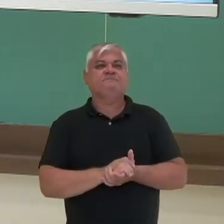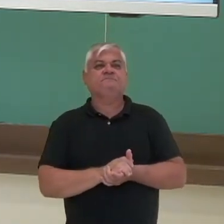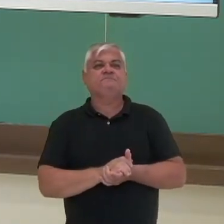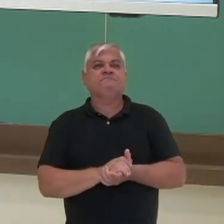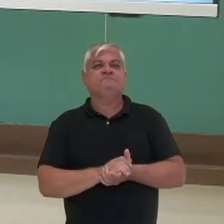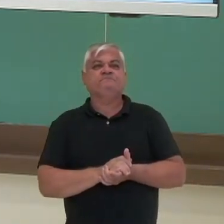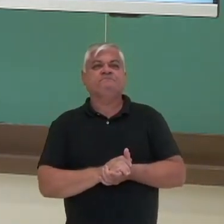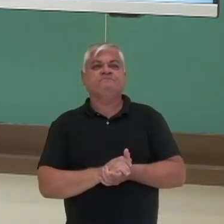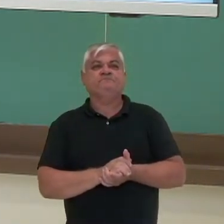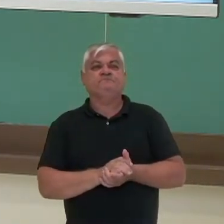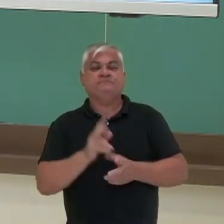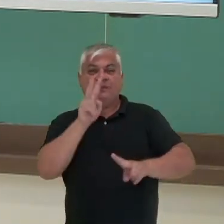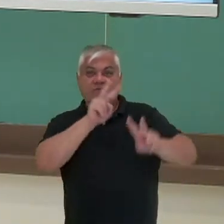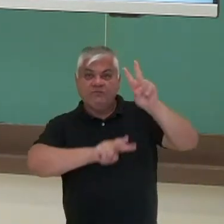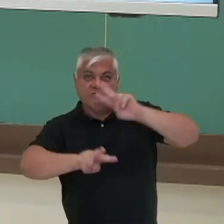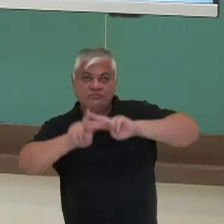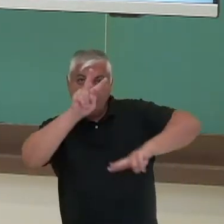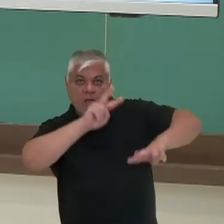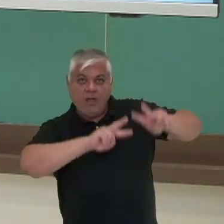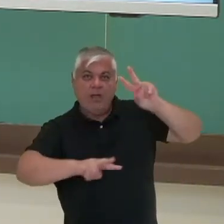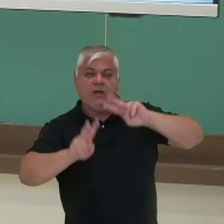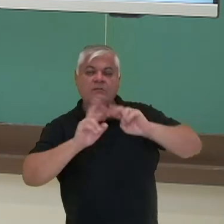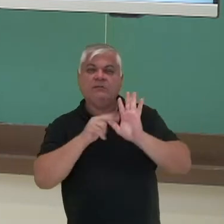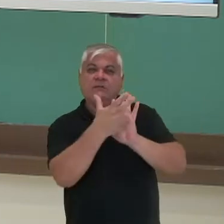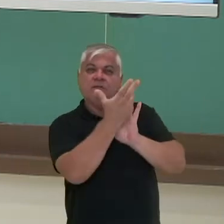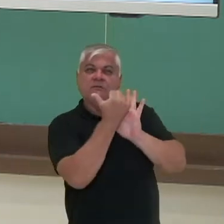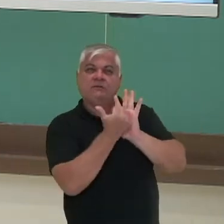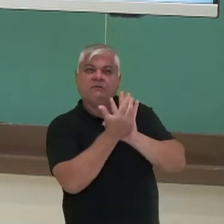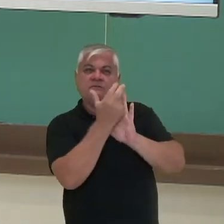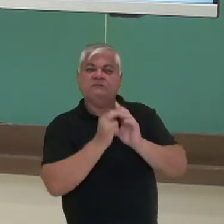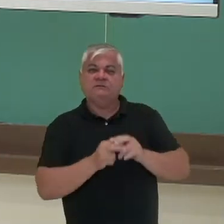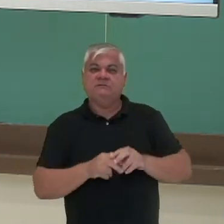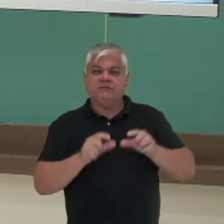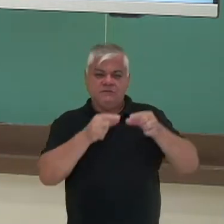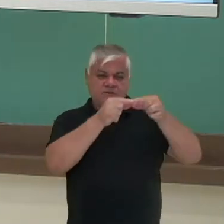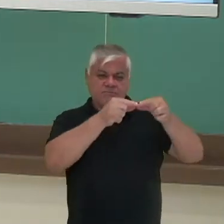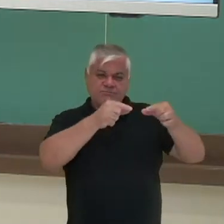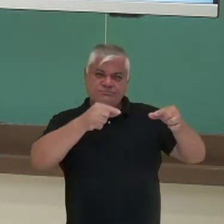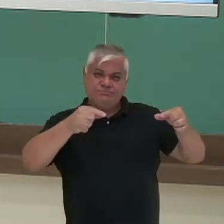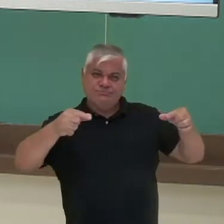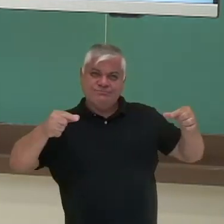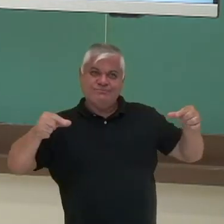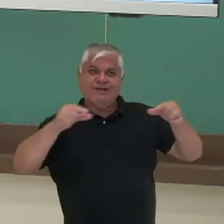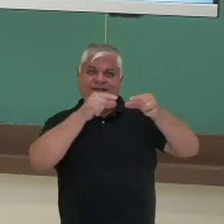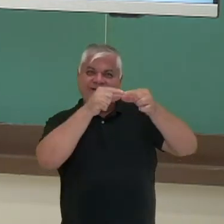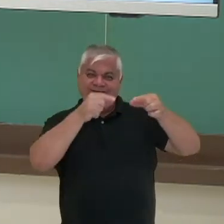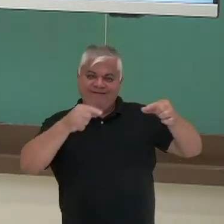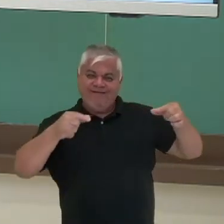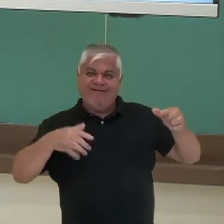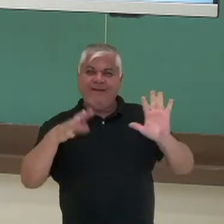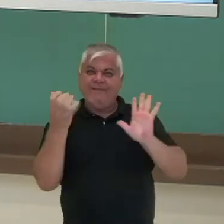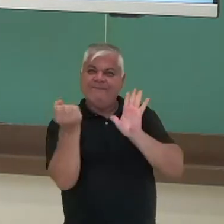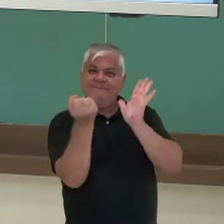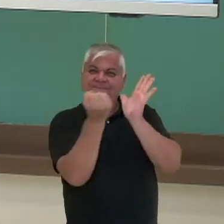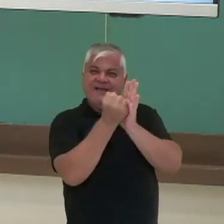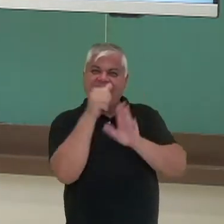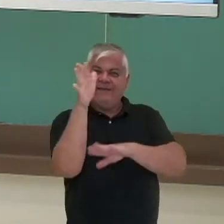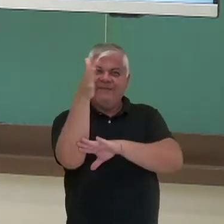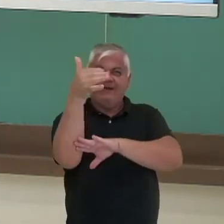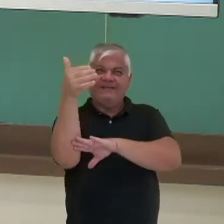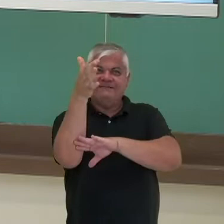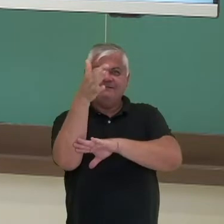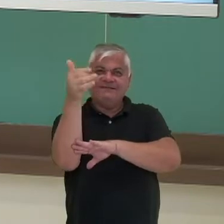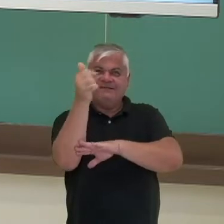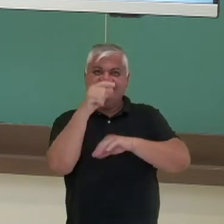Então, na parte visual aqui, nós temos aqui o Projeta Brasil, né, ali, né, o símbolo